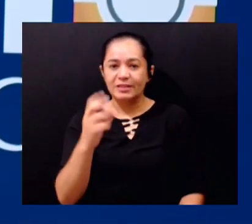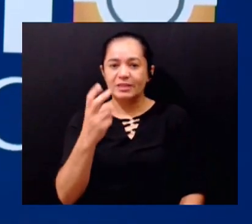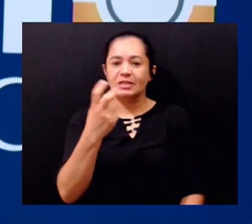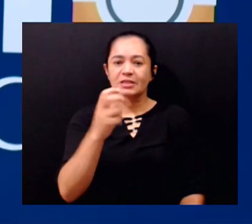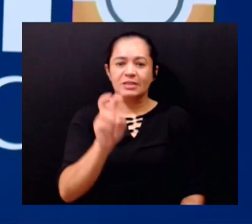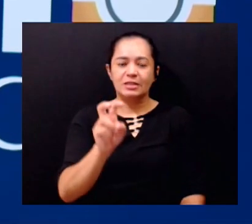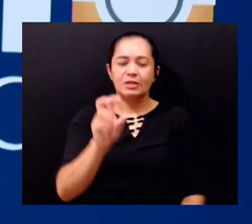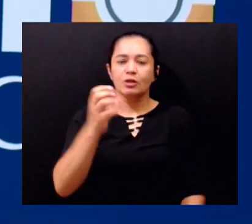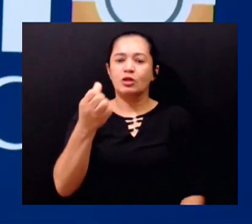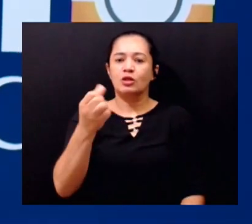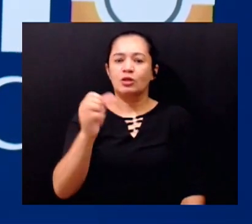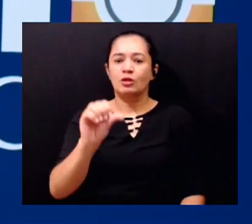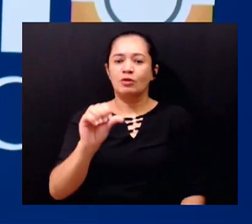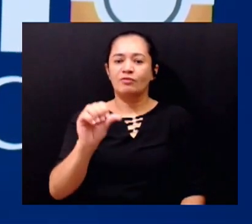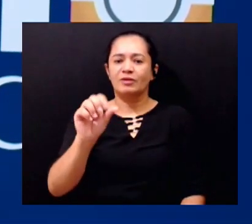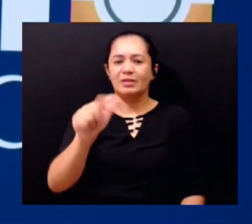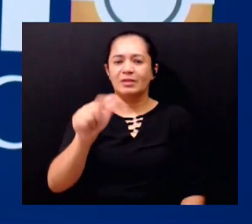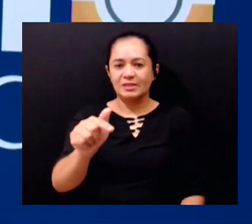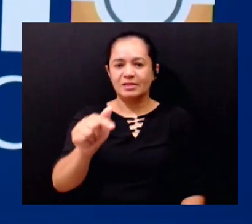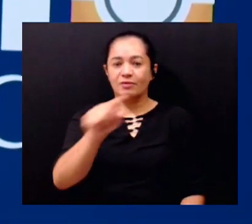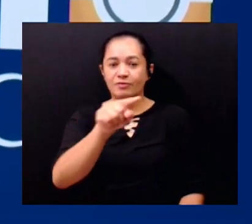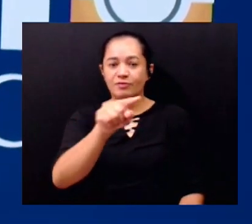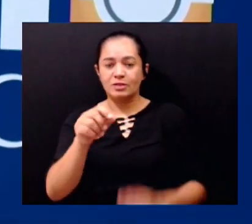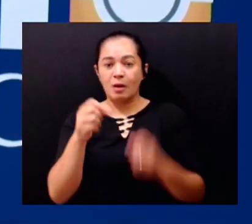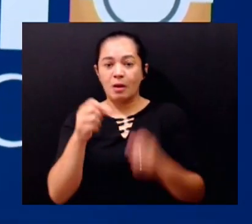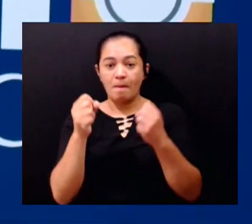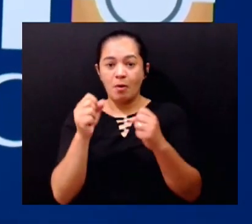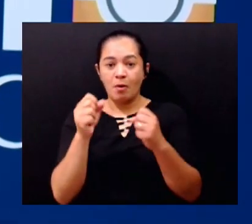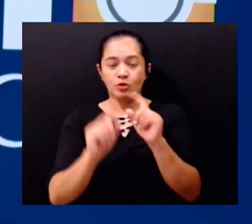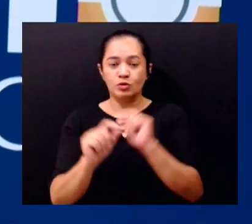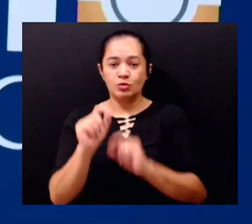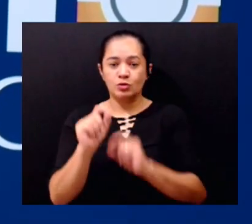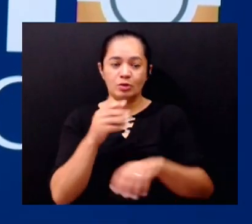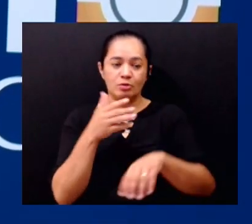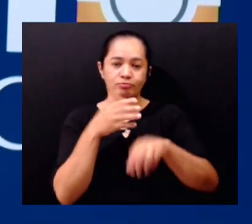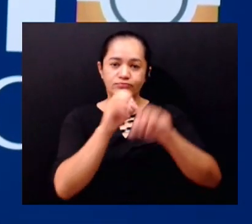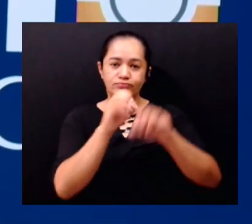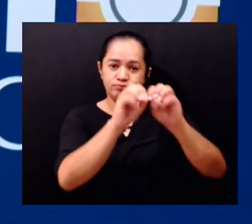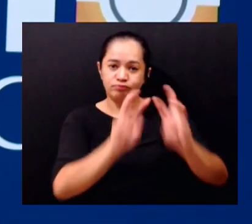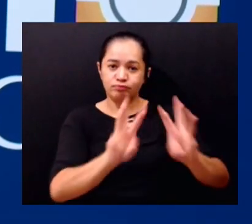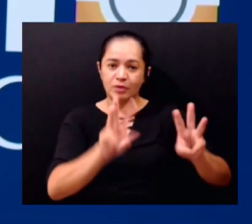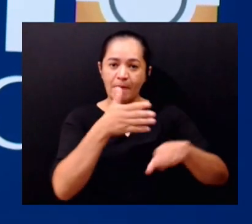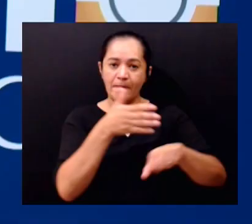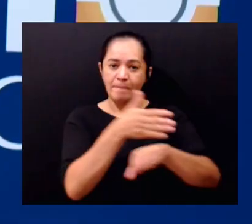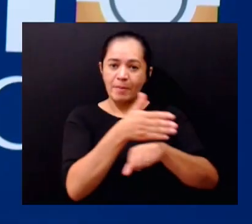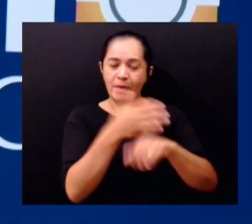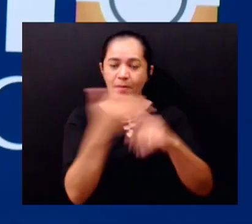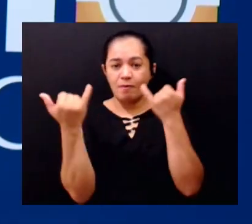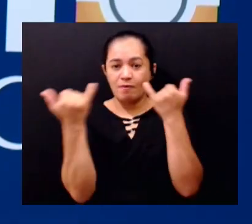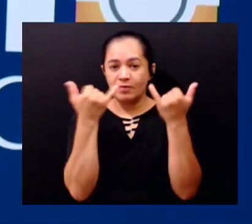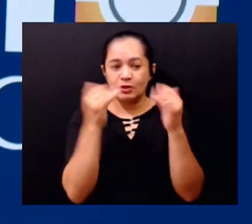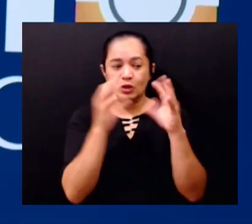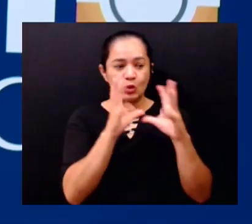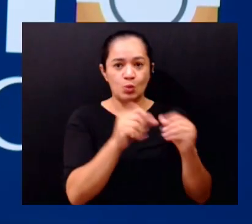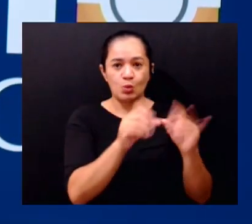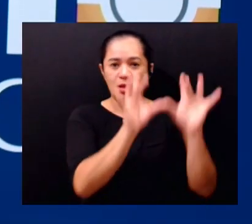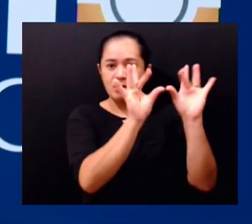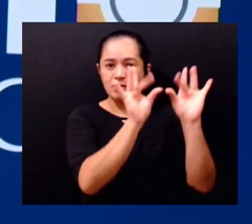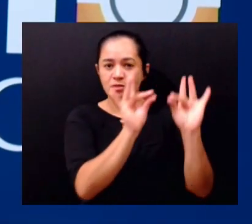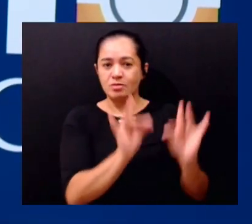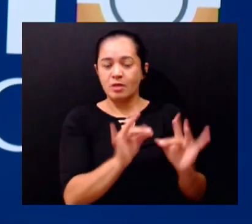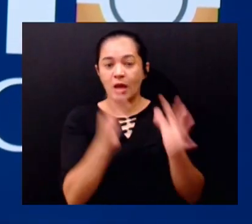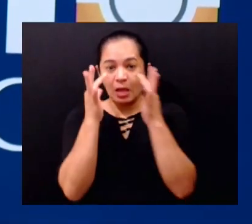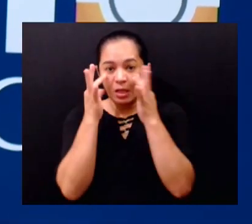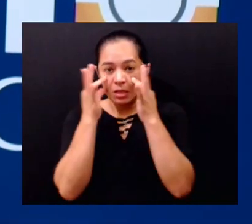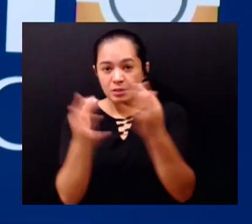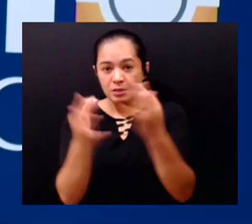você pode acessar também lá o site da Indec, porque tem essas e outras informações. Então, atenção você que está circulando